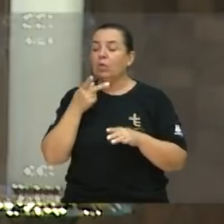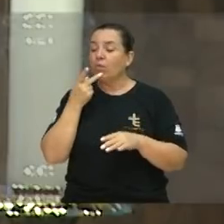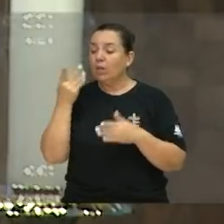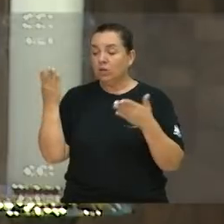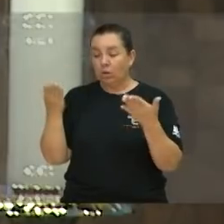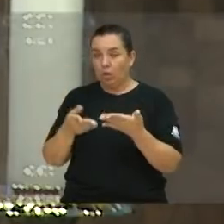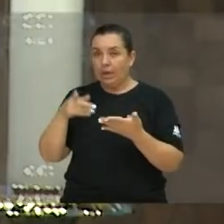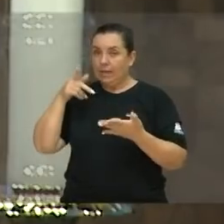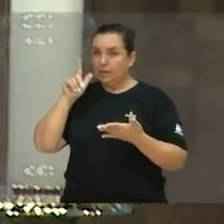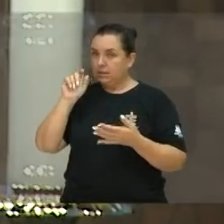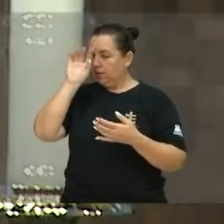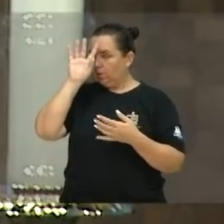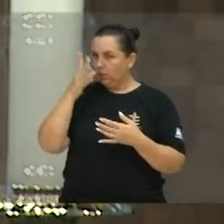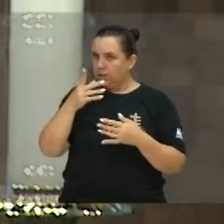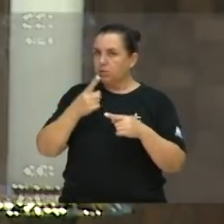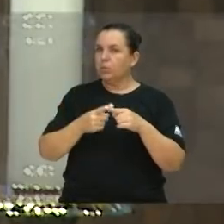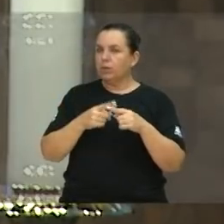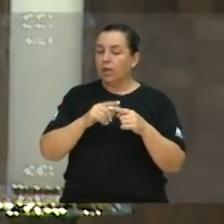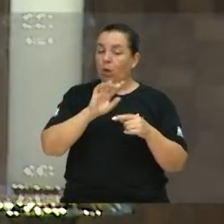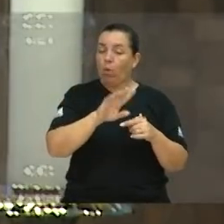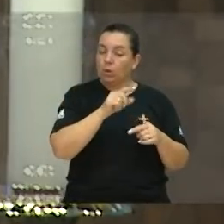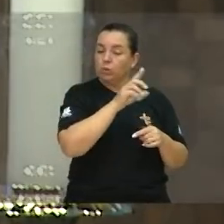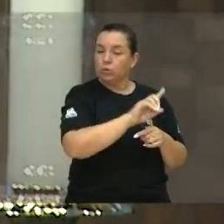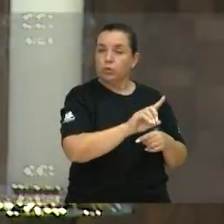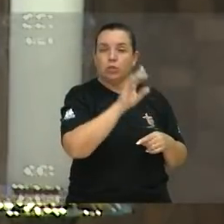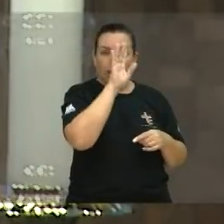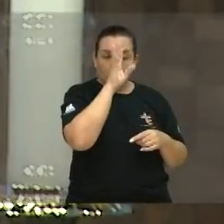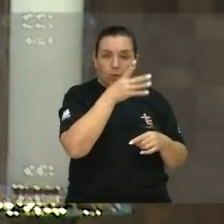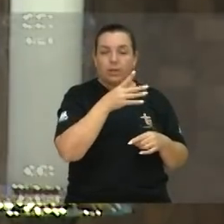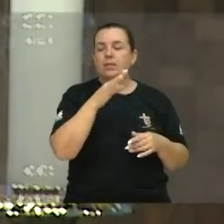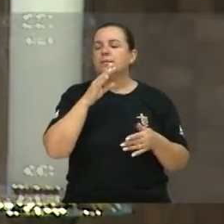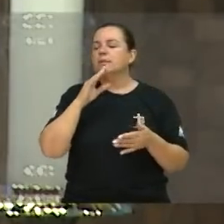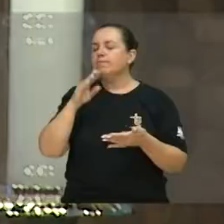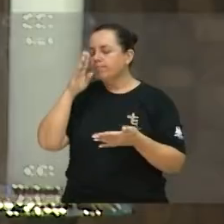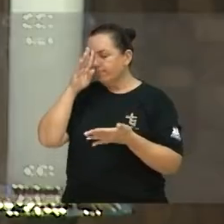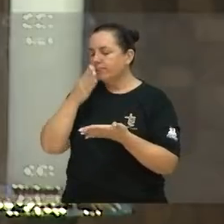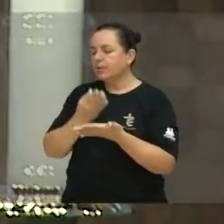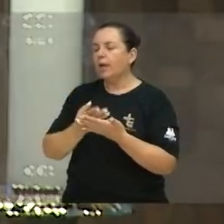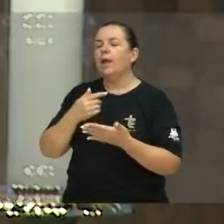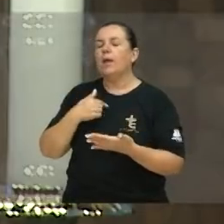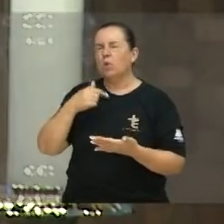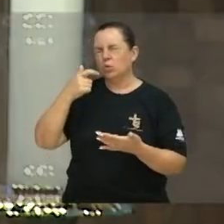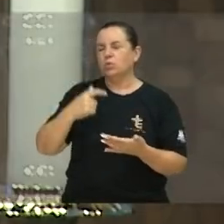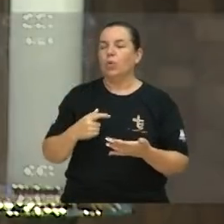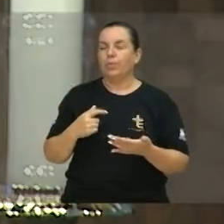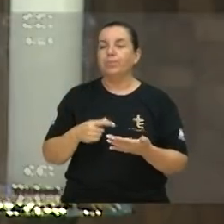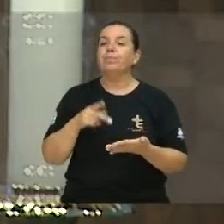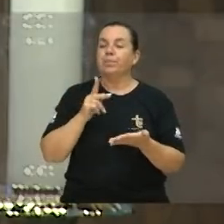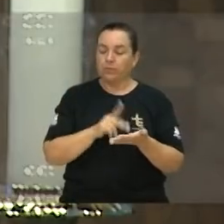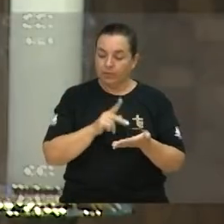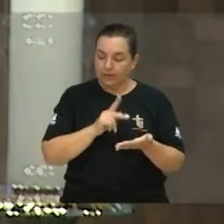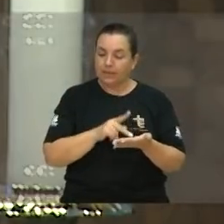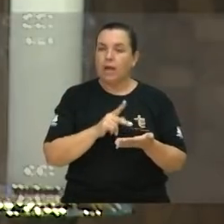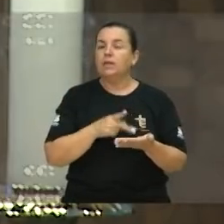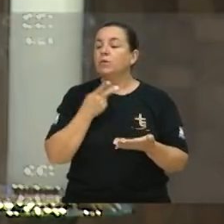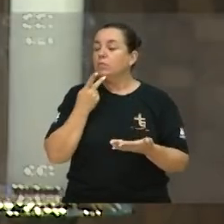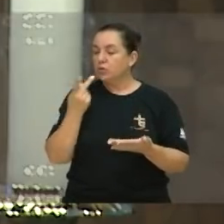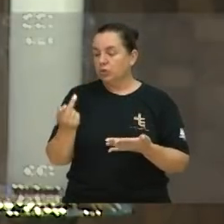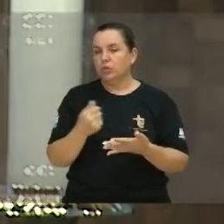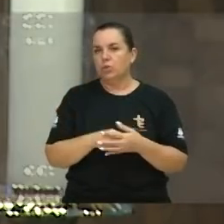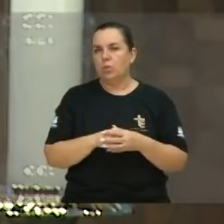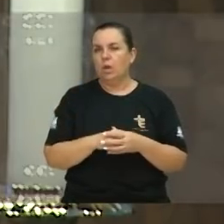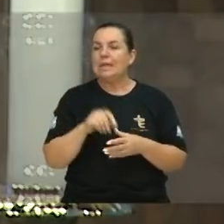que aconteça para que quando acontecer creais que eu sou em verdade em verdade eu vos digo